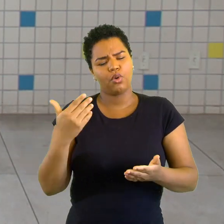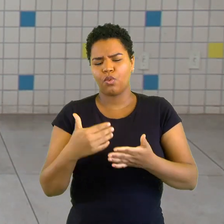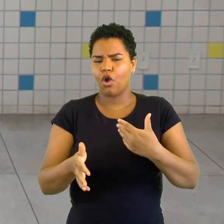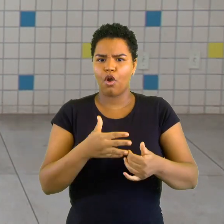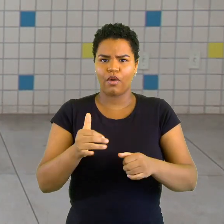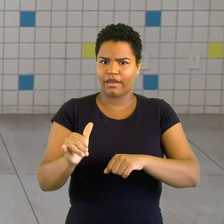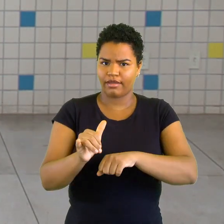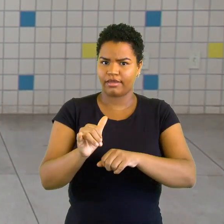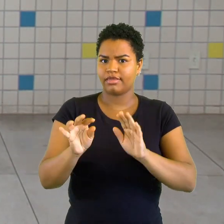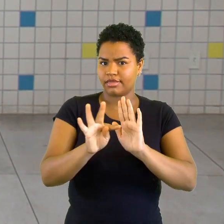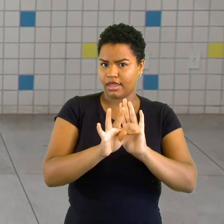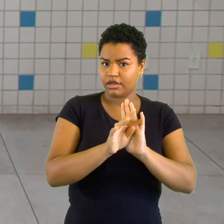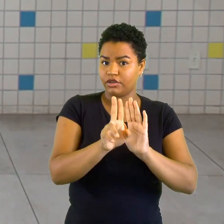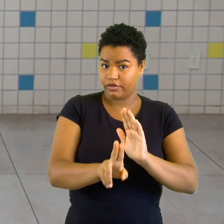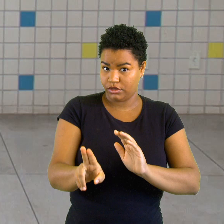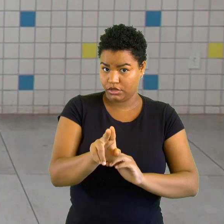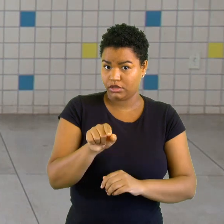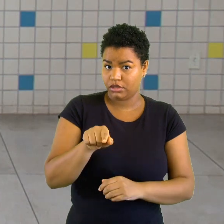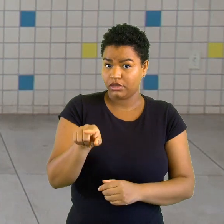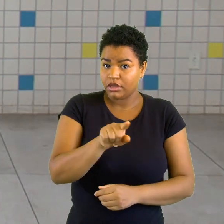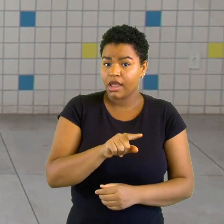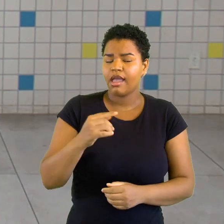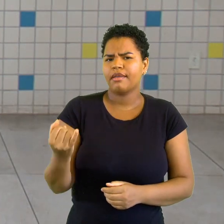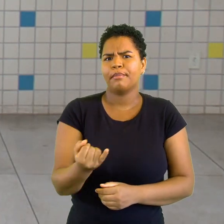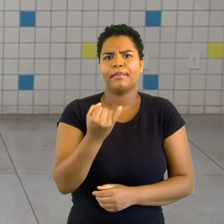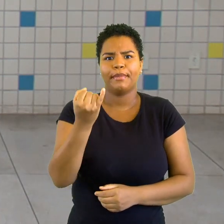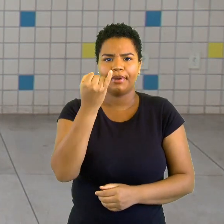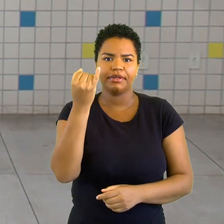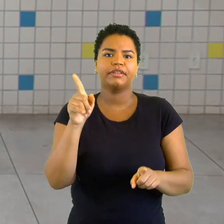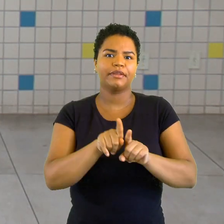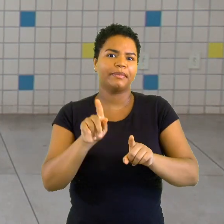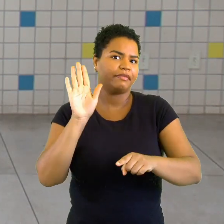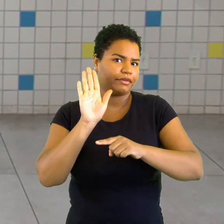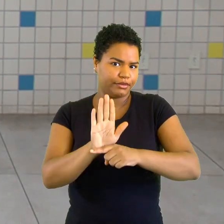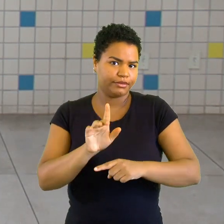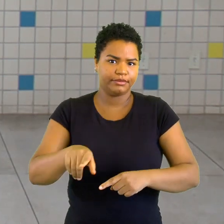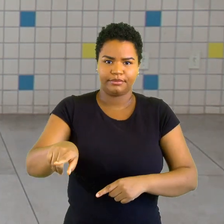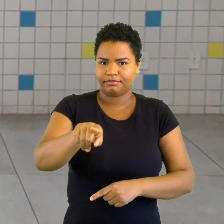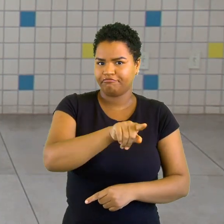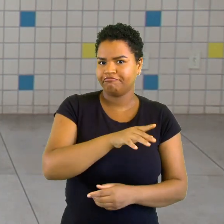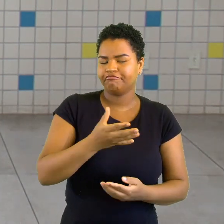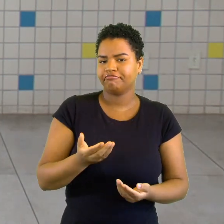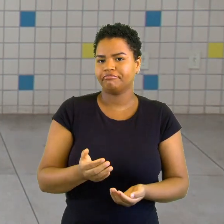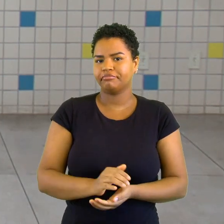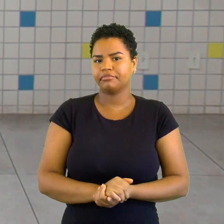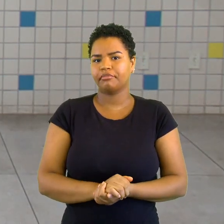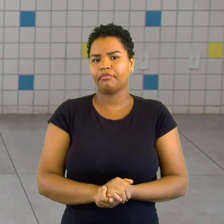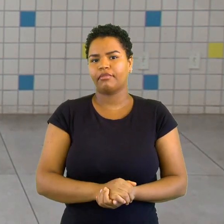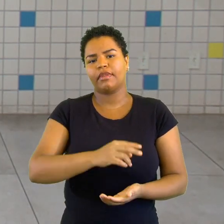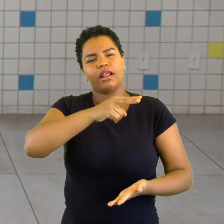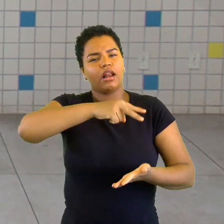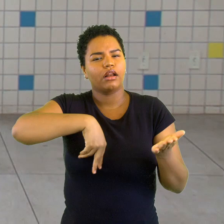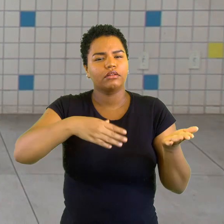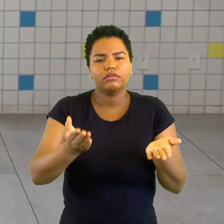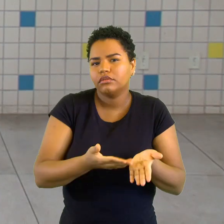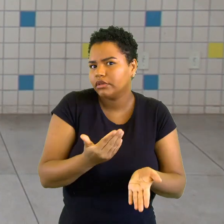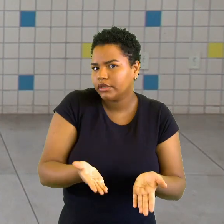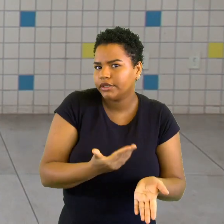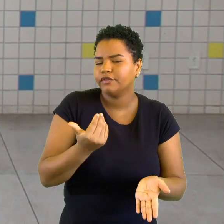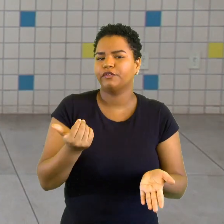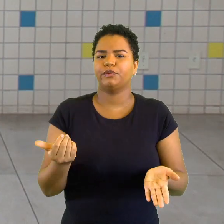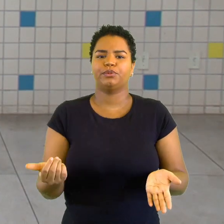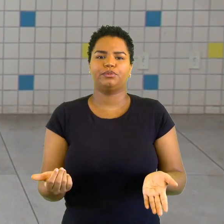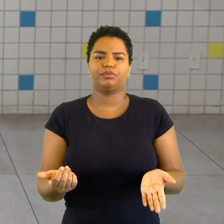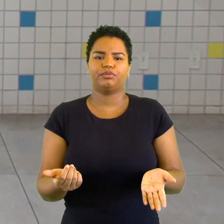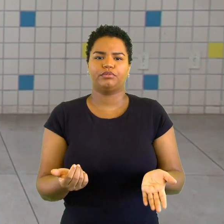vocês utilizarem vão ser muito importantes e irão ajudar vocês. Seja, por exemplo, na leitura de um livro, né? Seja